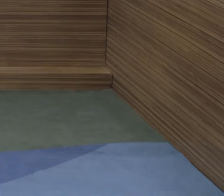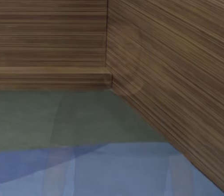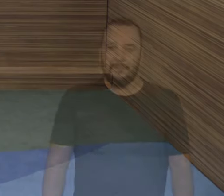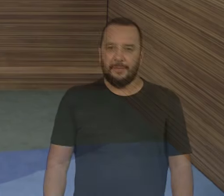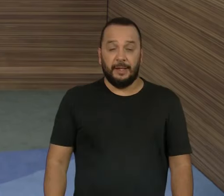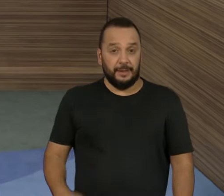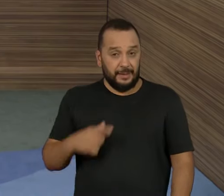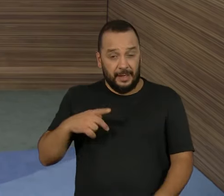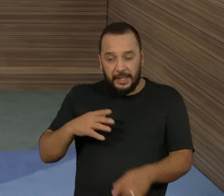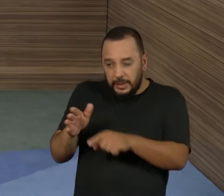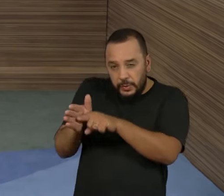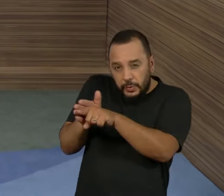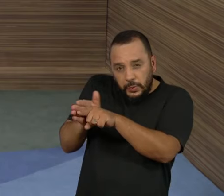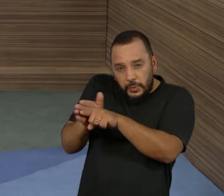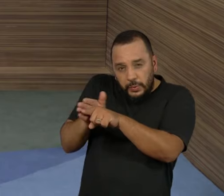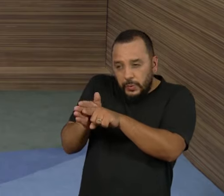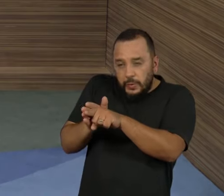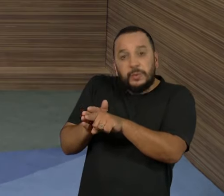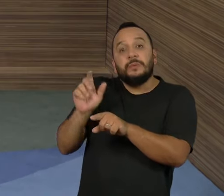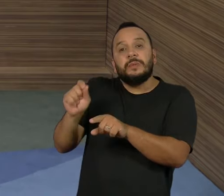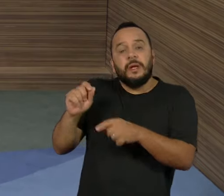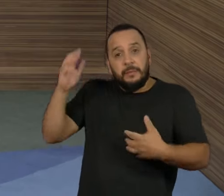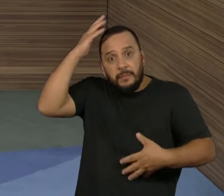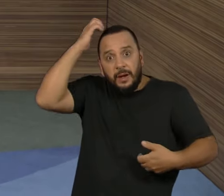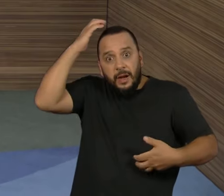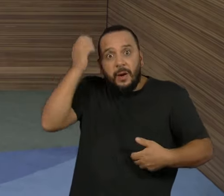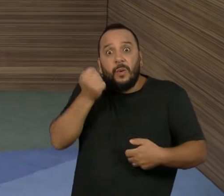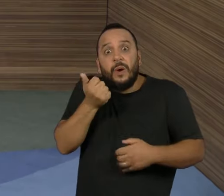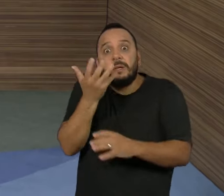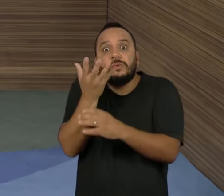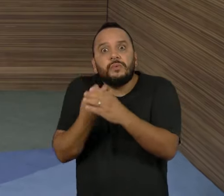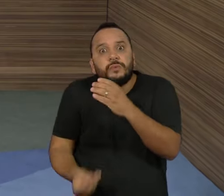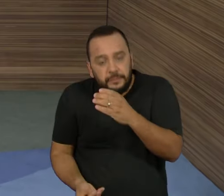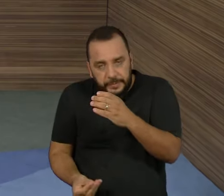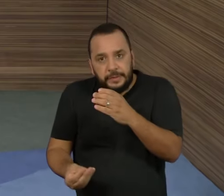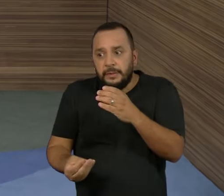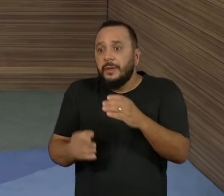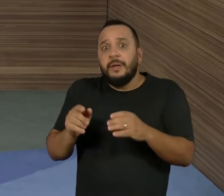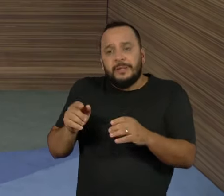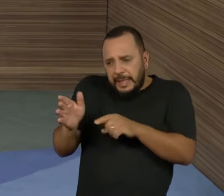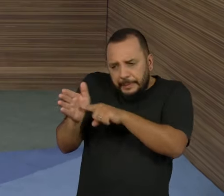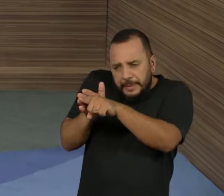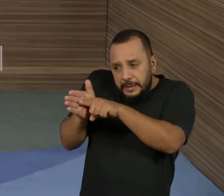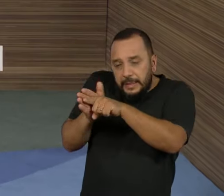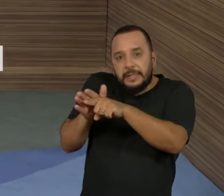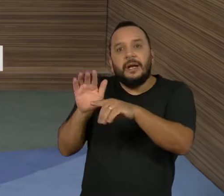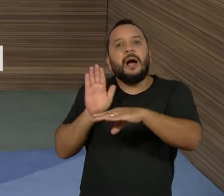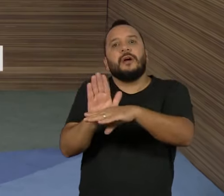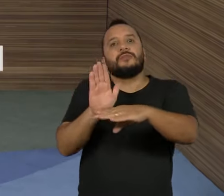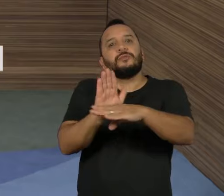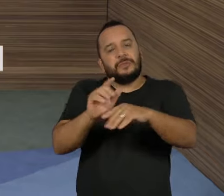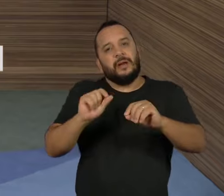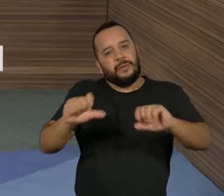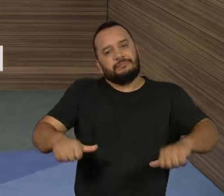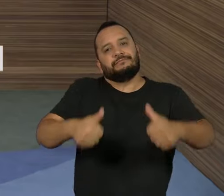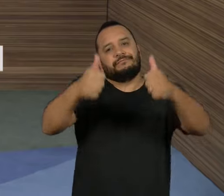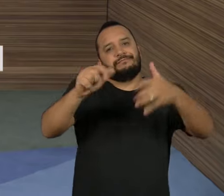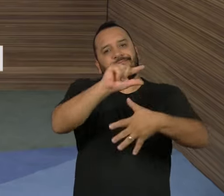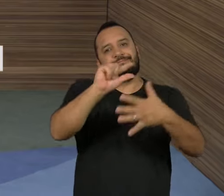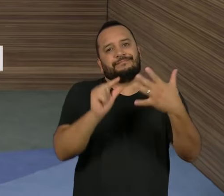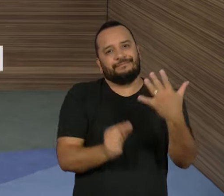O estudo do comportamento de um primata ameaçado pode ajudar na restauração de espécies nativas da Mata Atlântica